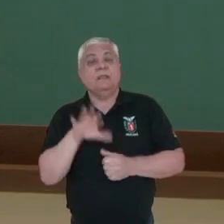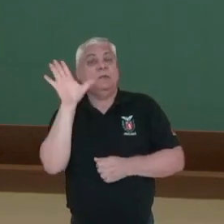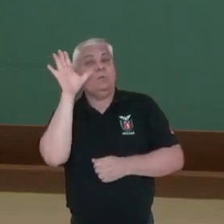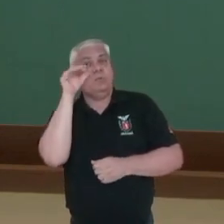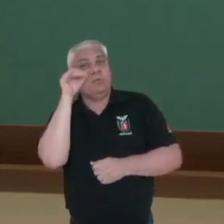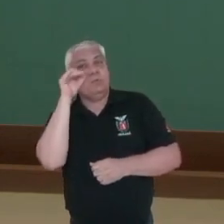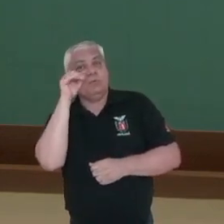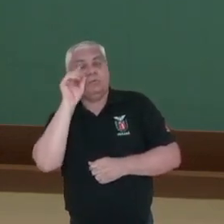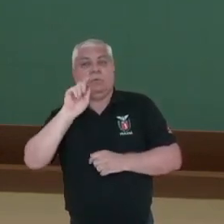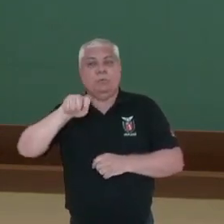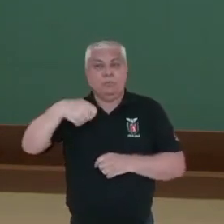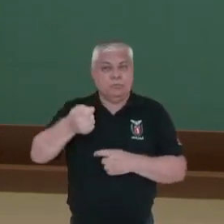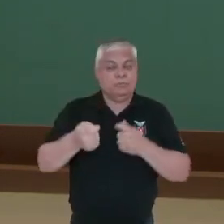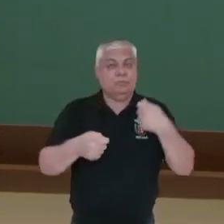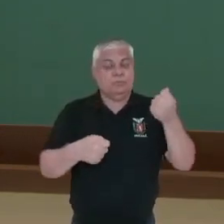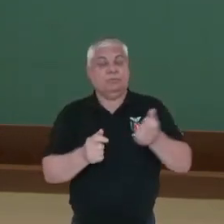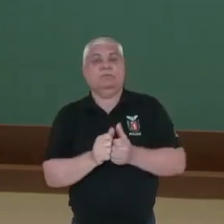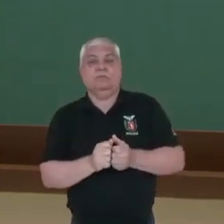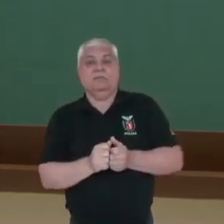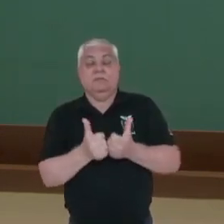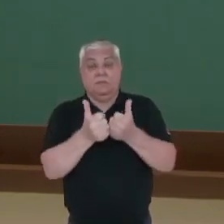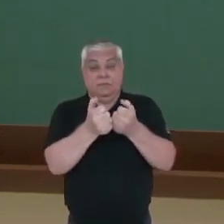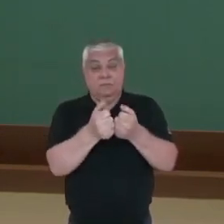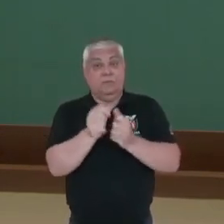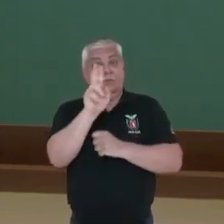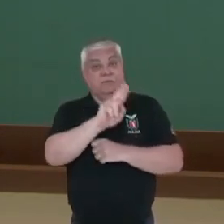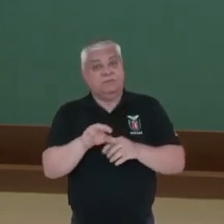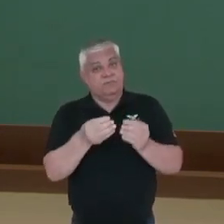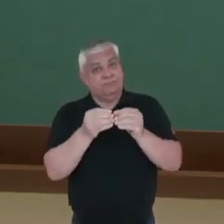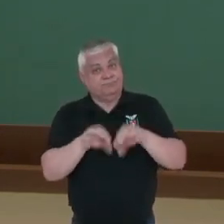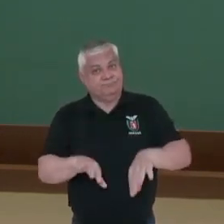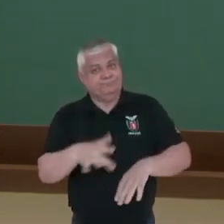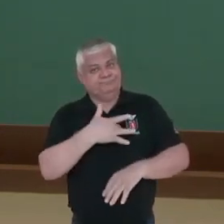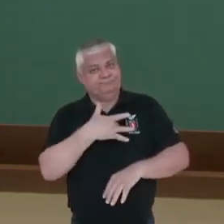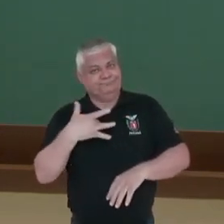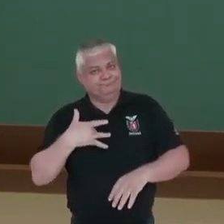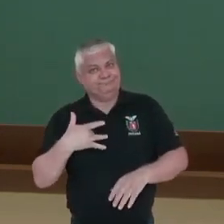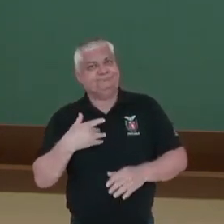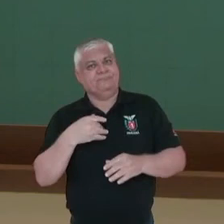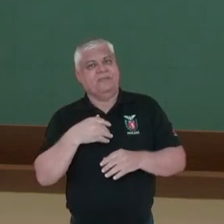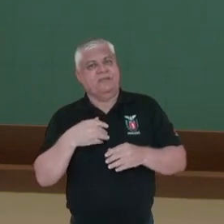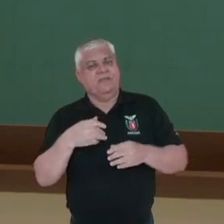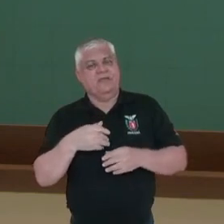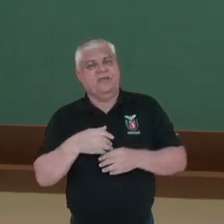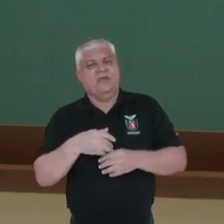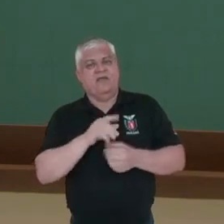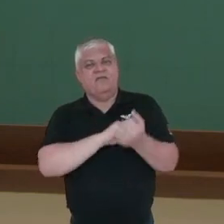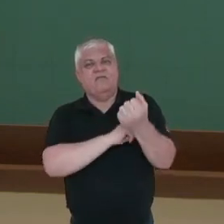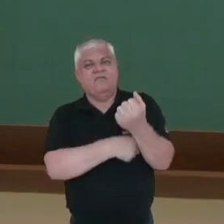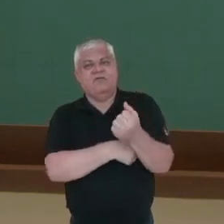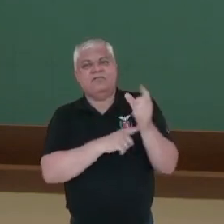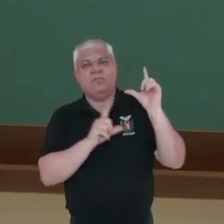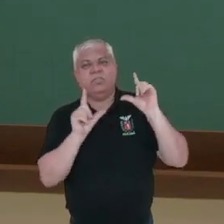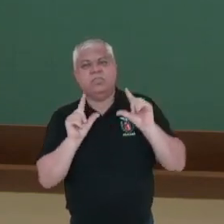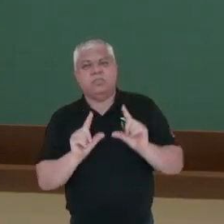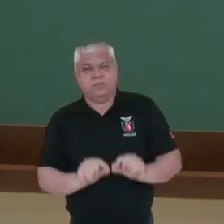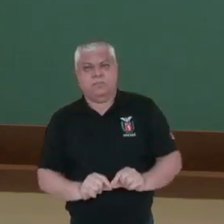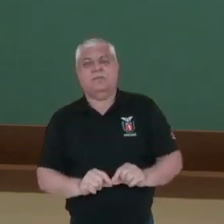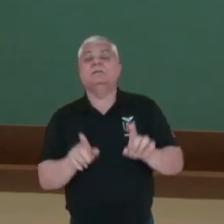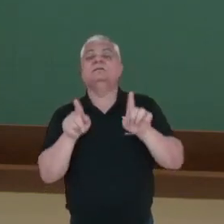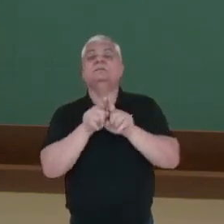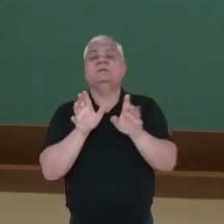curiosidades né sobre o esmalte simplesmente do smartphone lá que ele faz tá diminuindo a força as pessoas e as